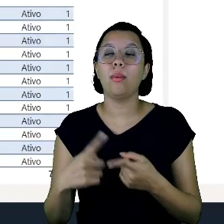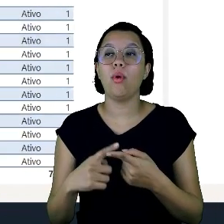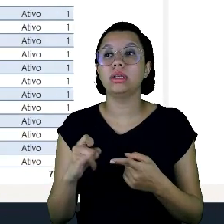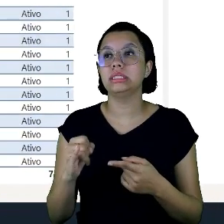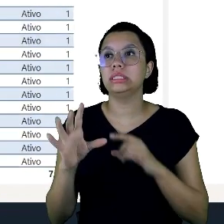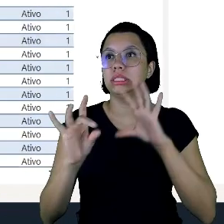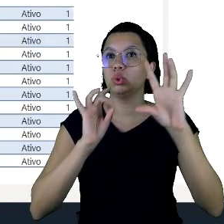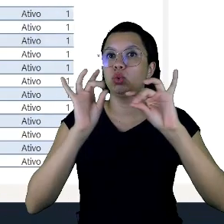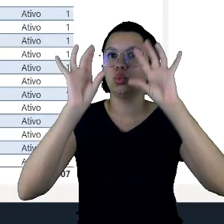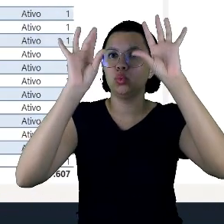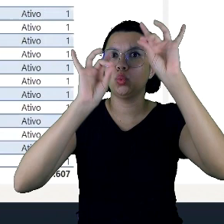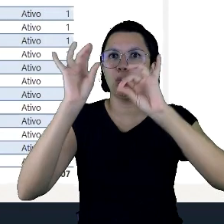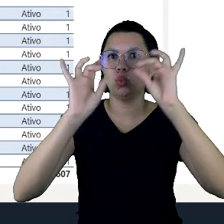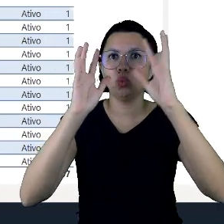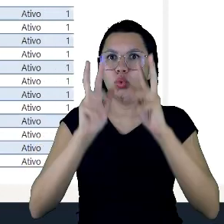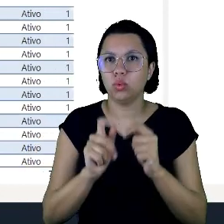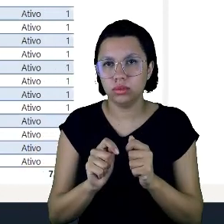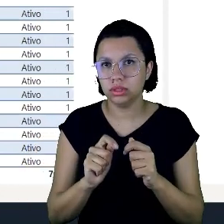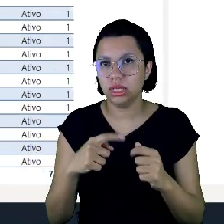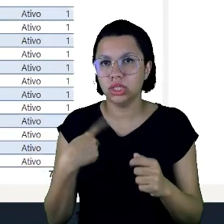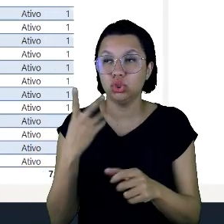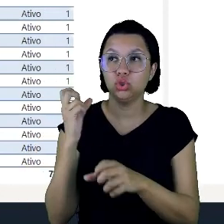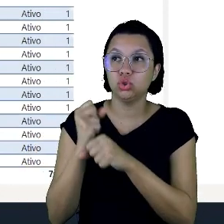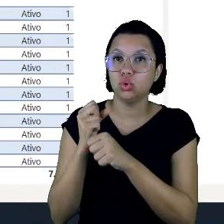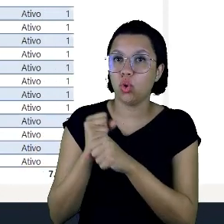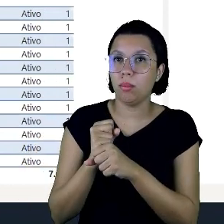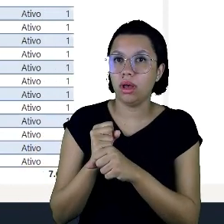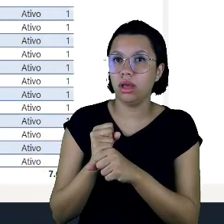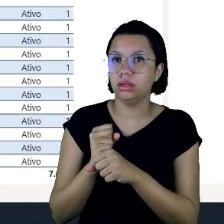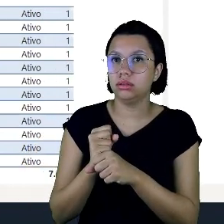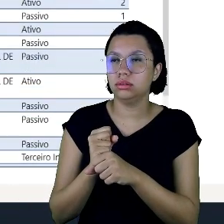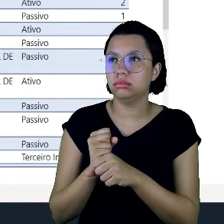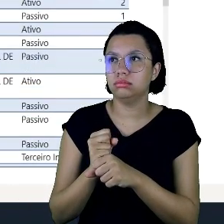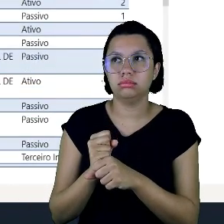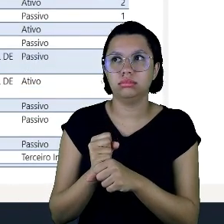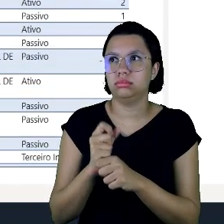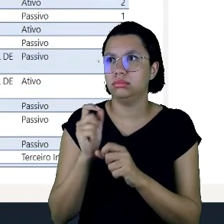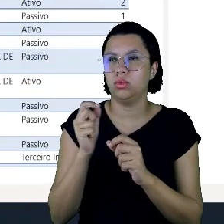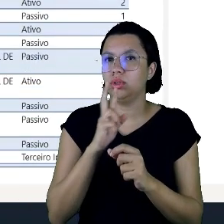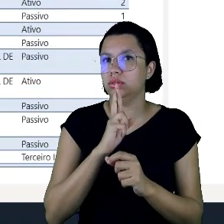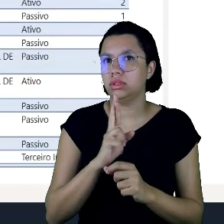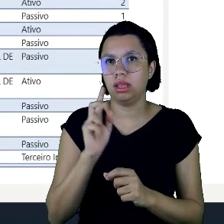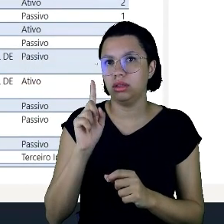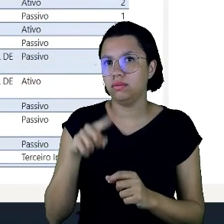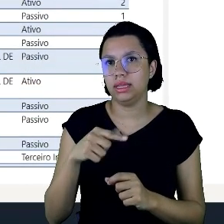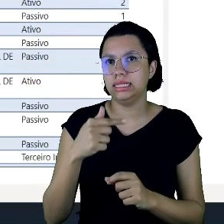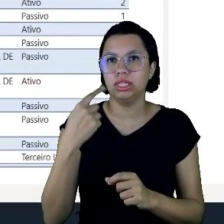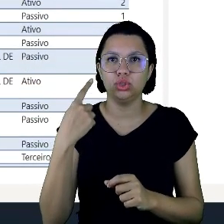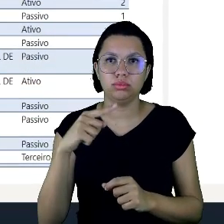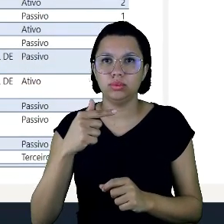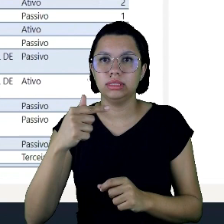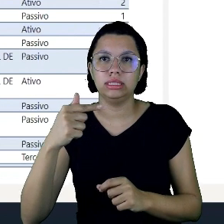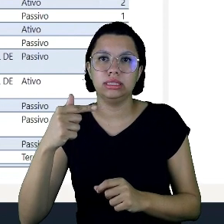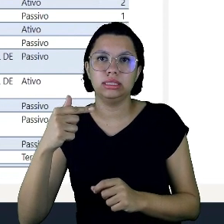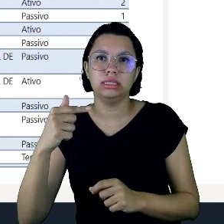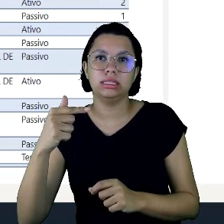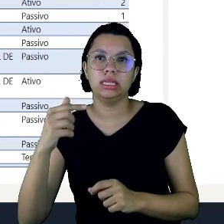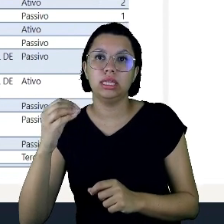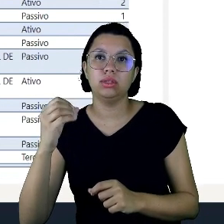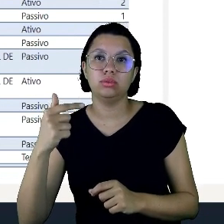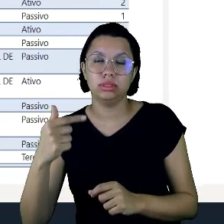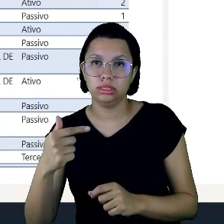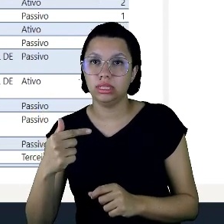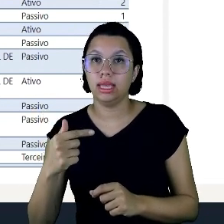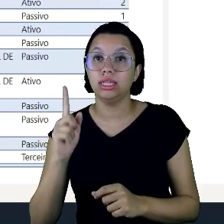se a gente seleciona todas as partes aqui, a gente vê que se a gente somando isso daqui não vai dar